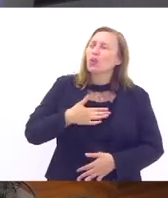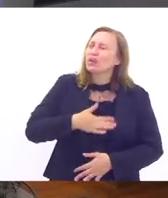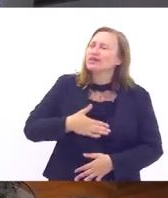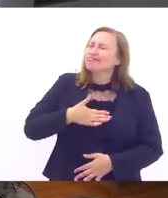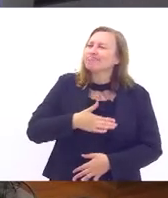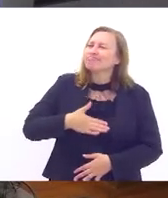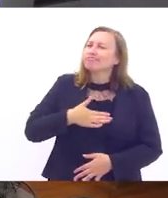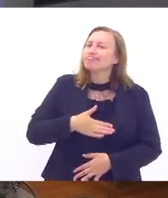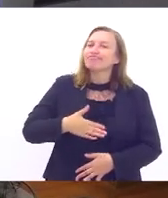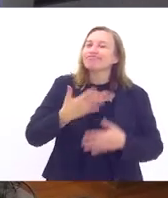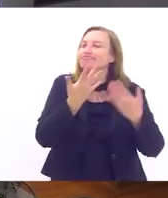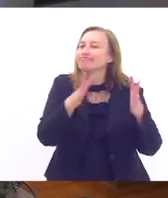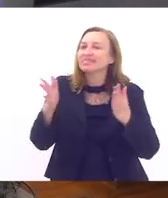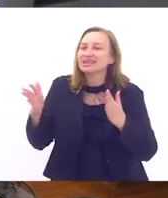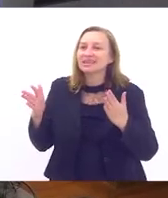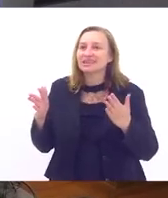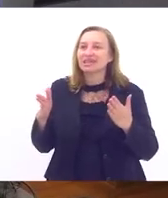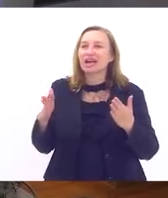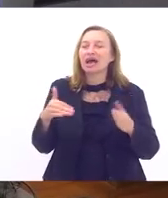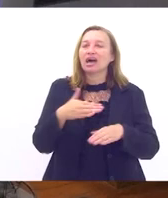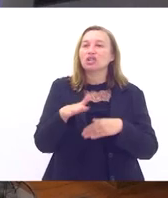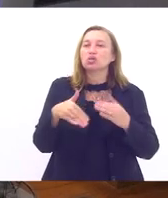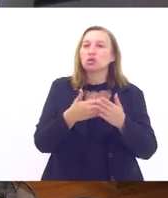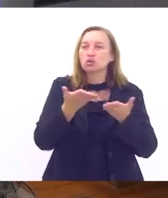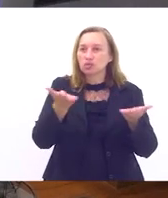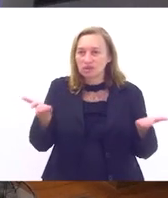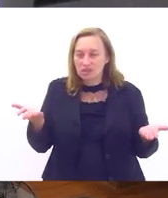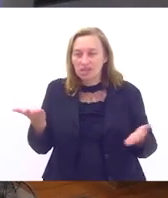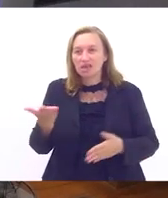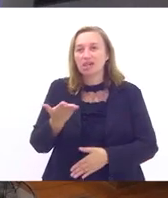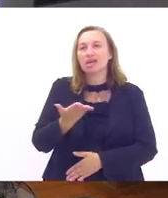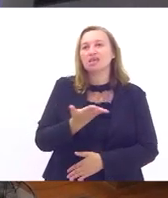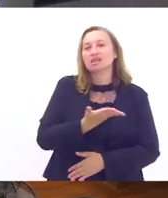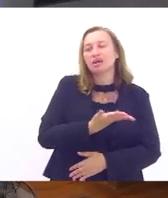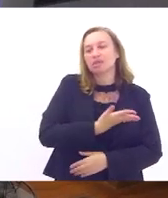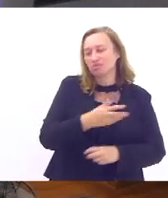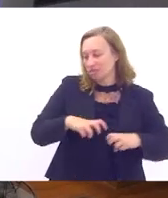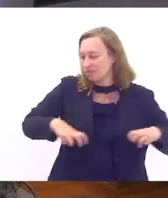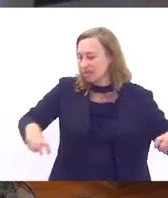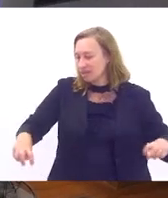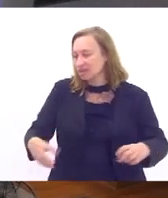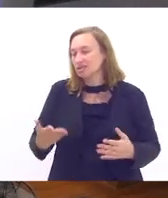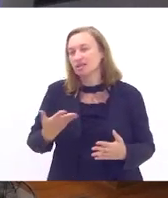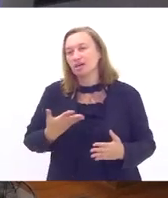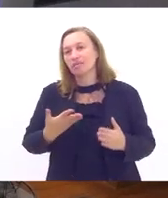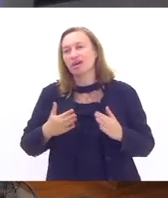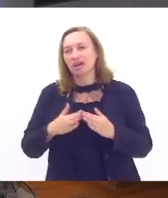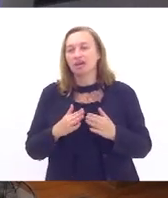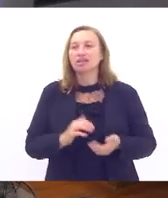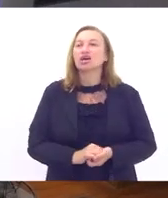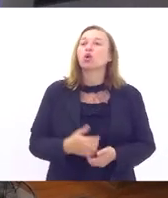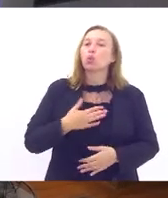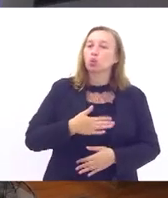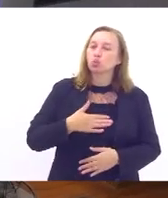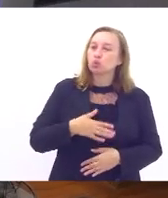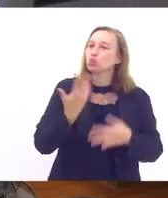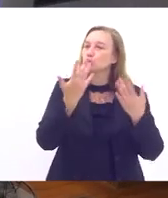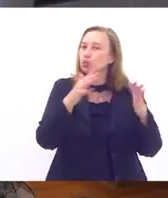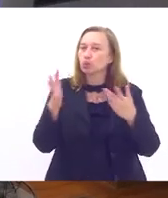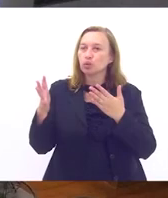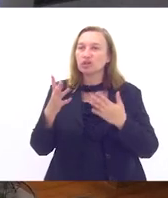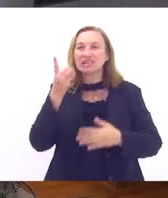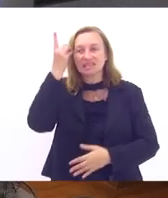de saudar, aqui com quem cumprimentando, eu saúdo os colegas da mesa e a casa. Eu gostaria de